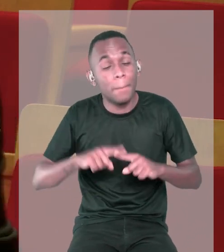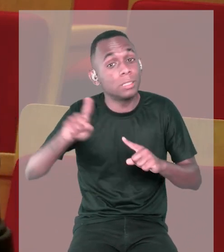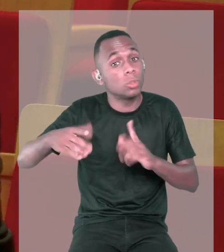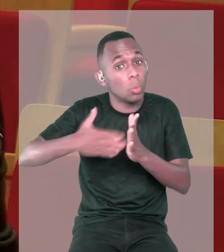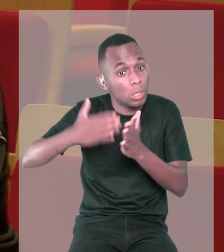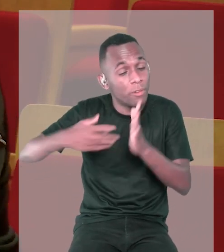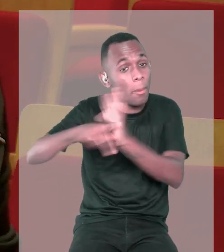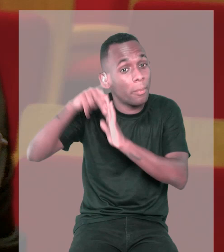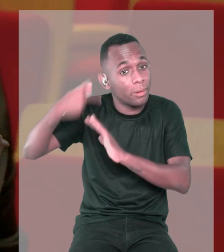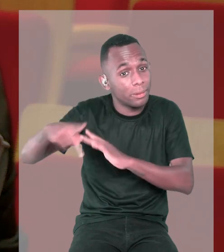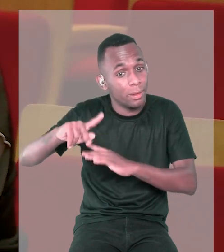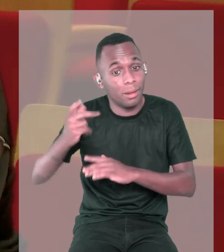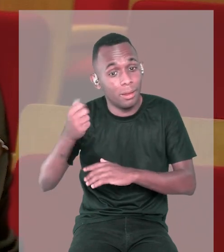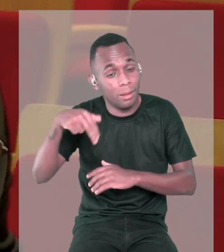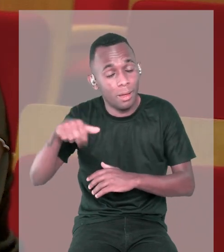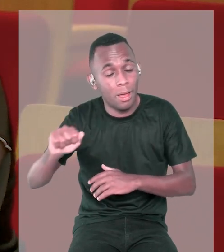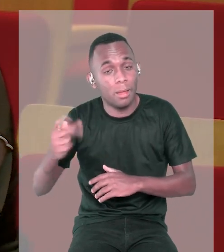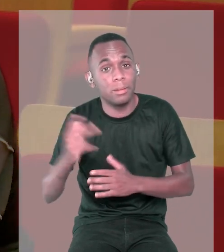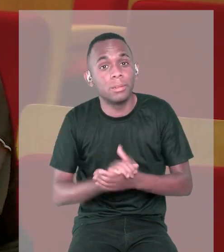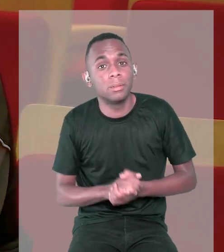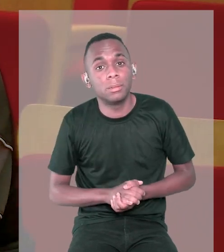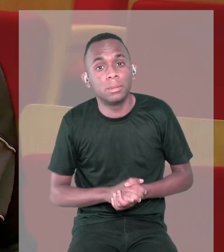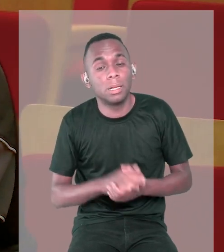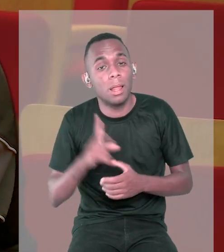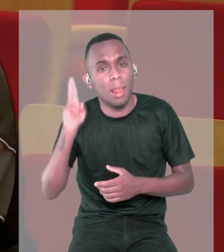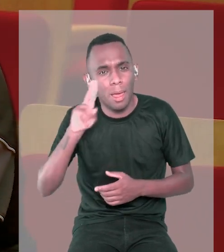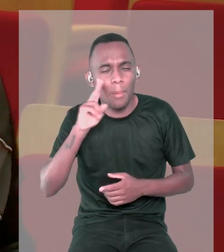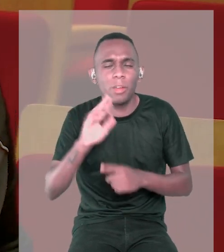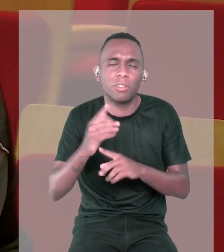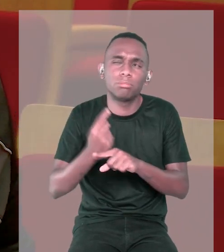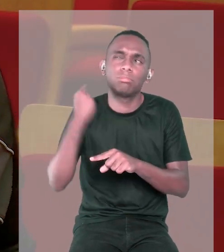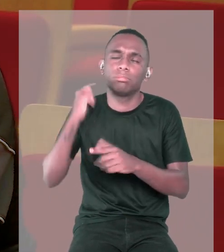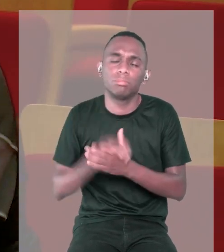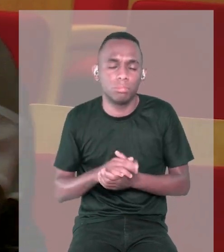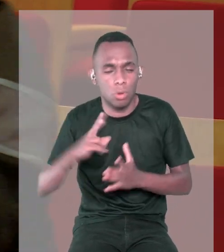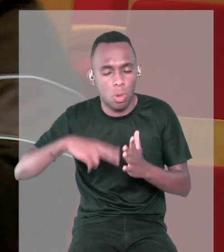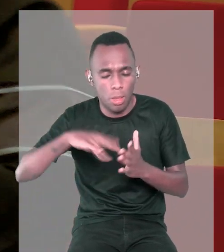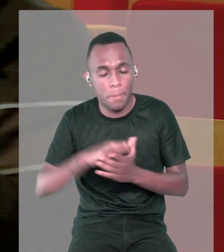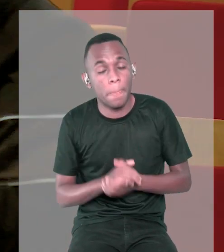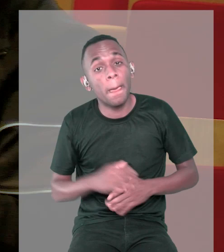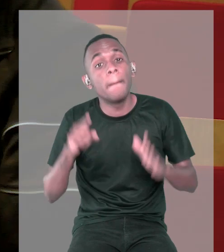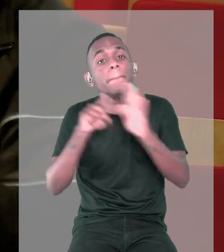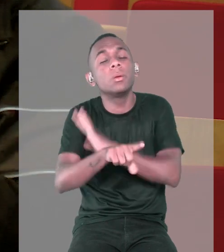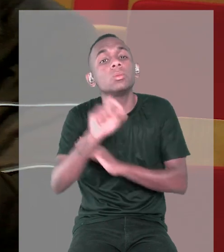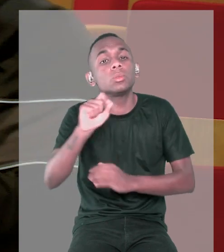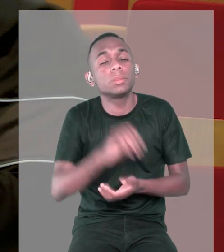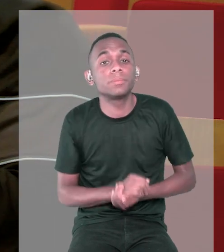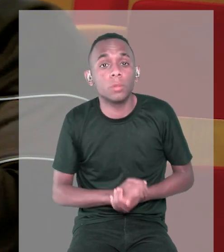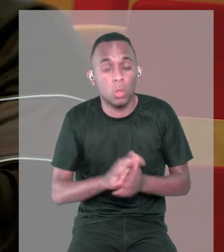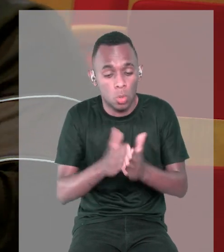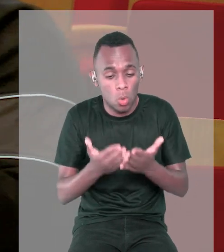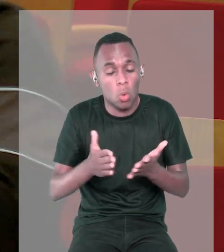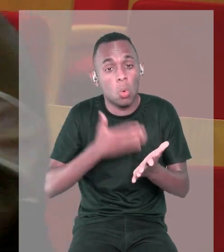li o livro. A minha pergunta. O livro sobre amor que eu mais gostei é Cartas à Noiva,